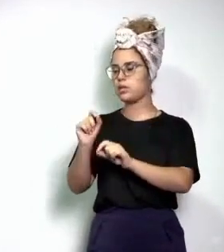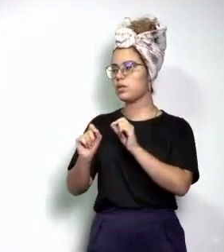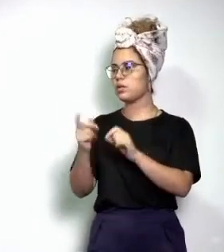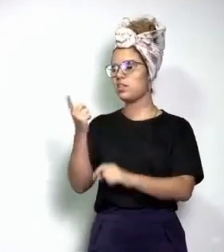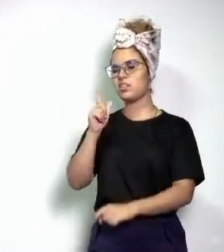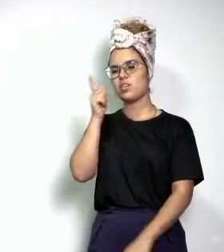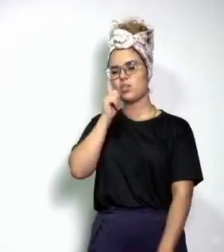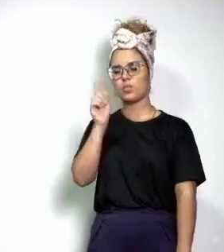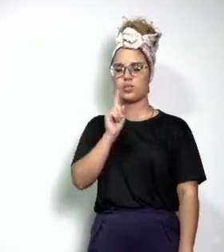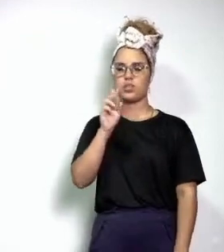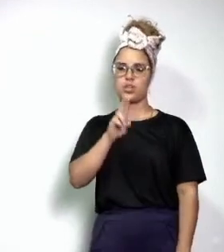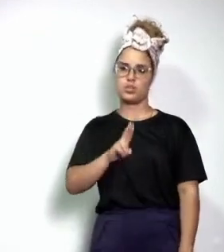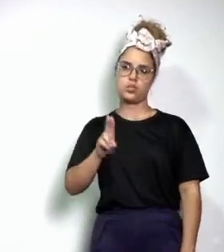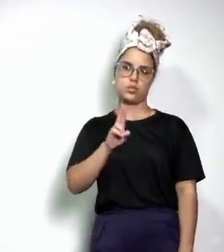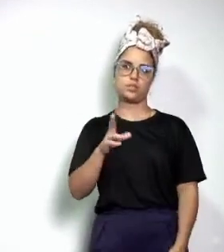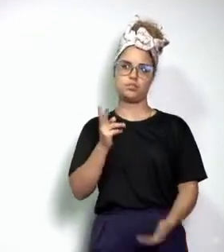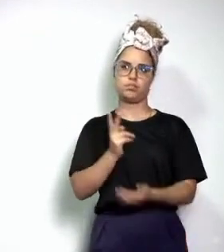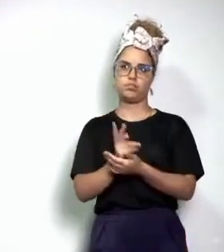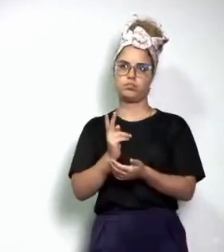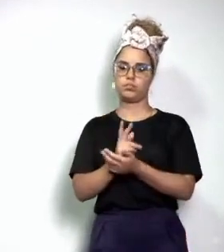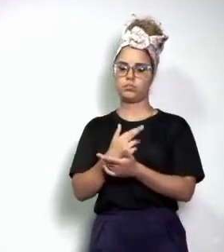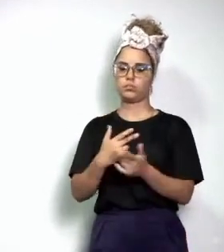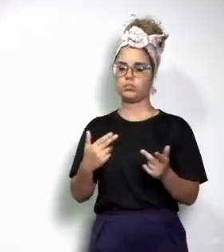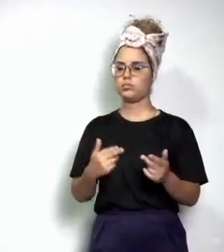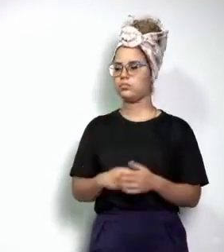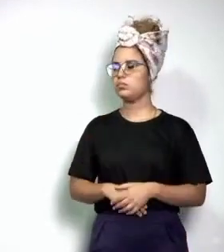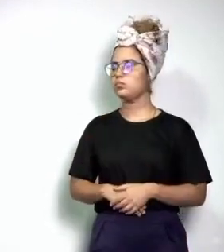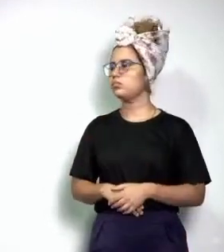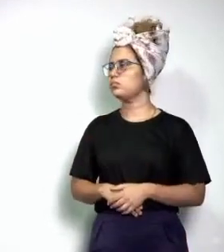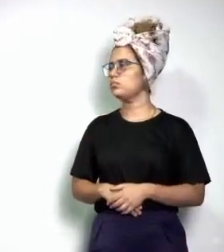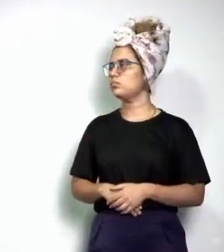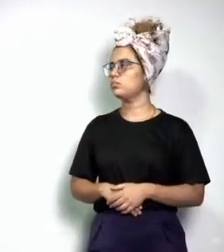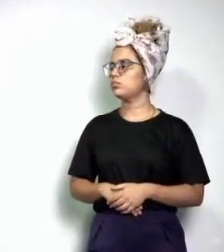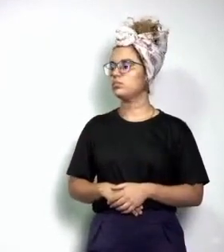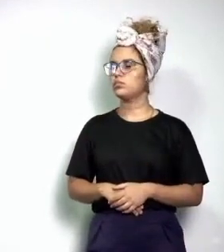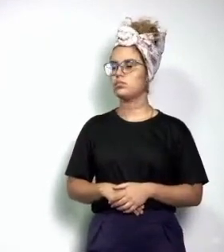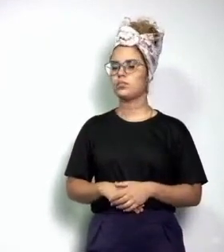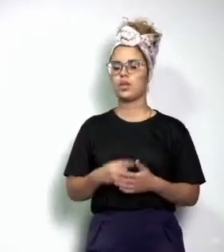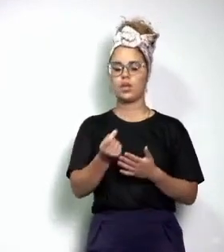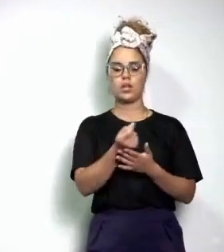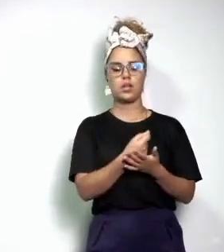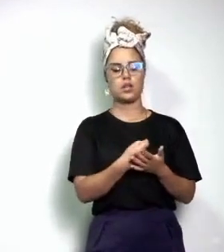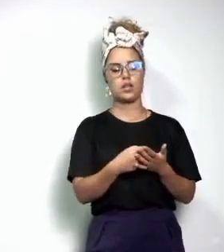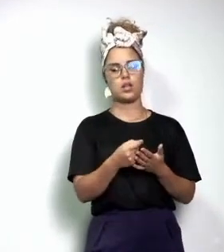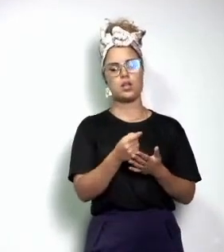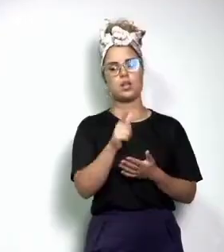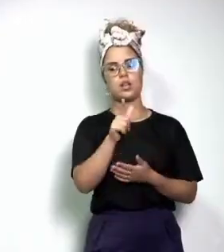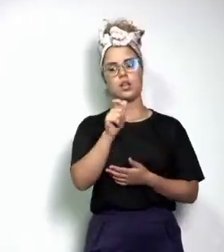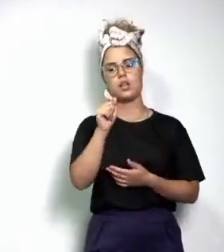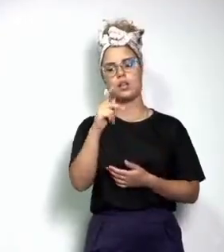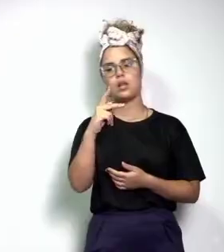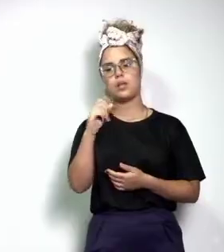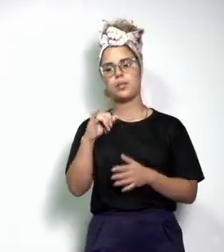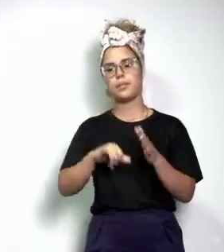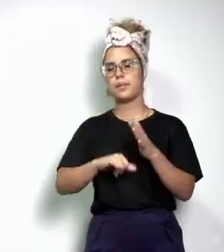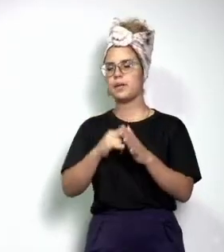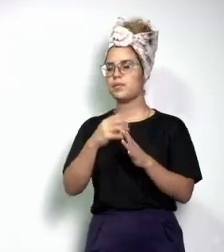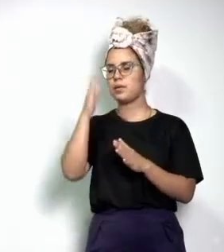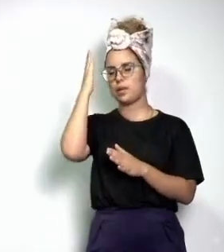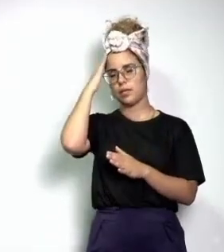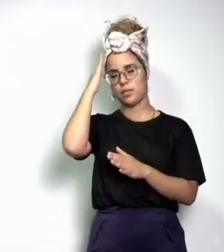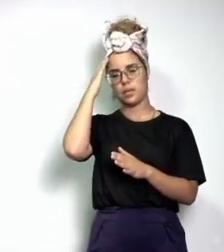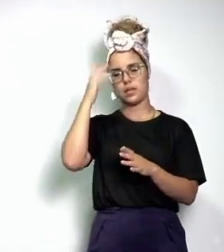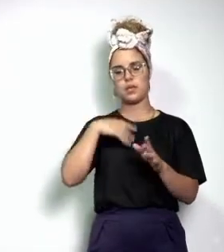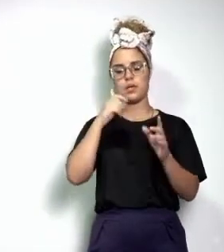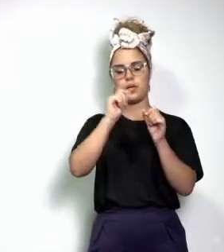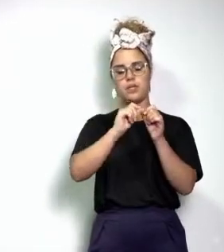gente não consegue fazer esse uso. Lápis dermatográfico, pensado principalmente para fazer marcação de foco